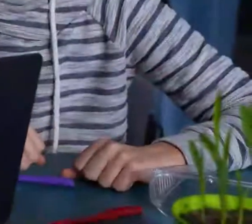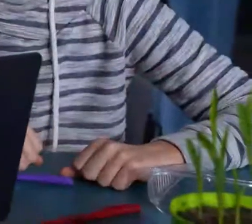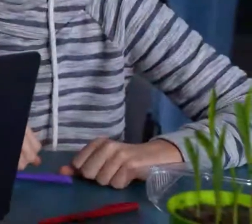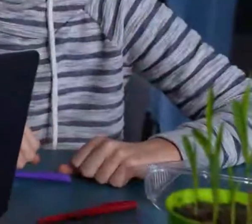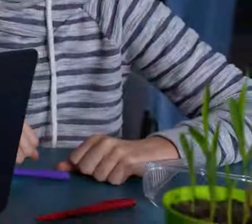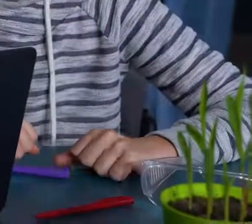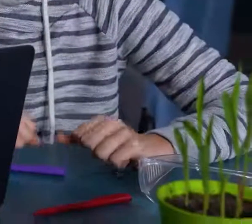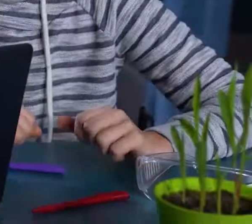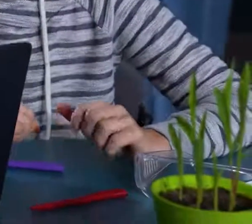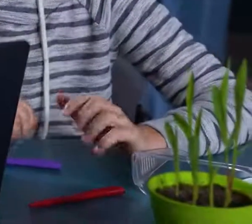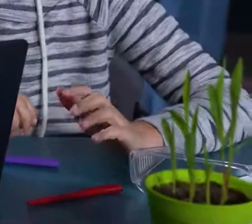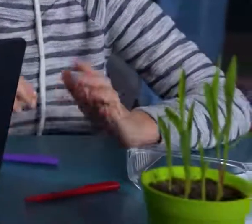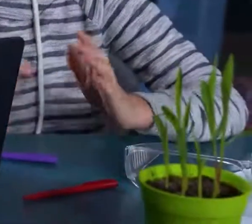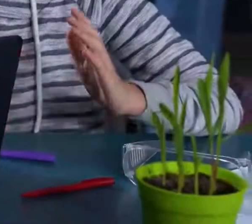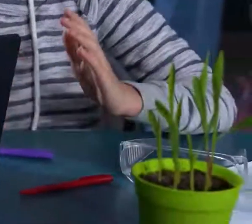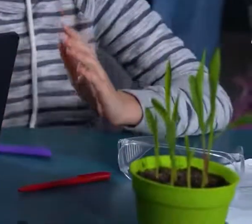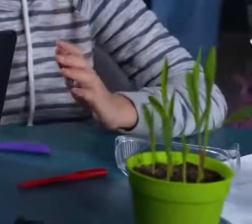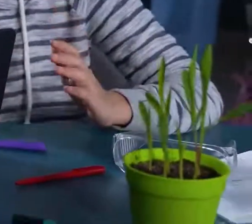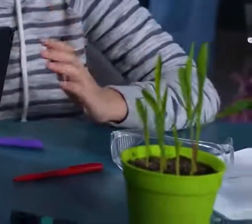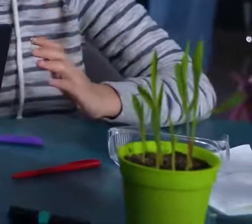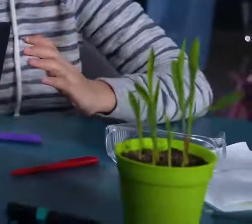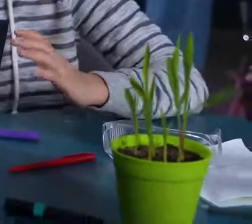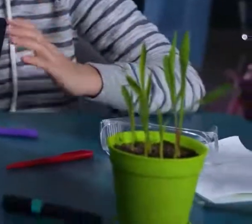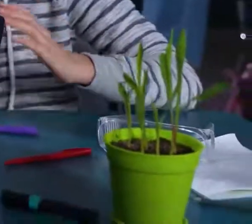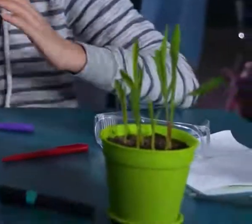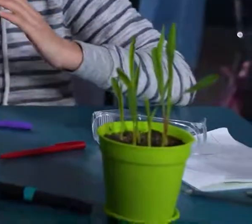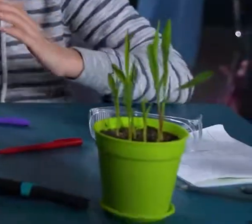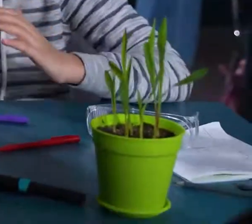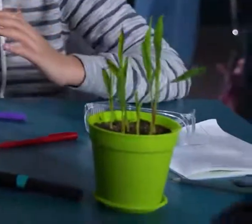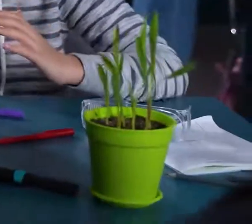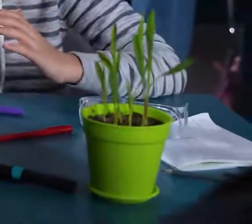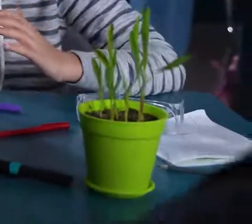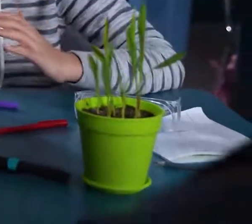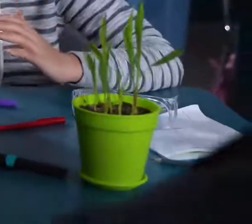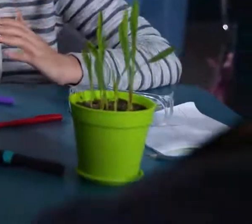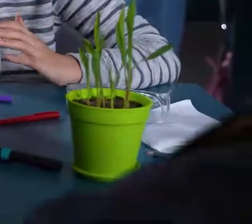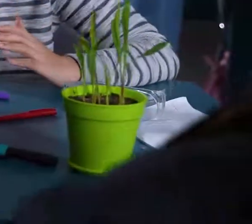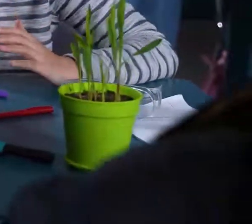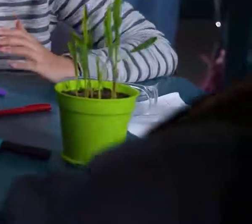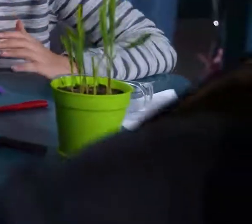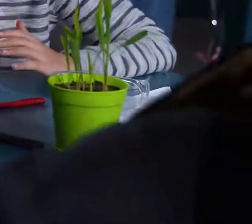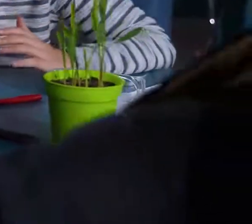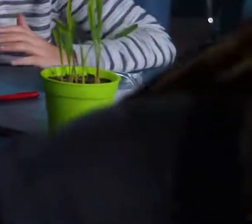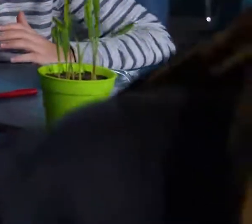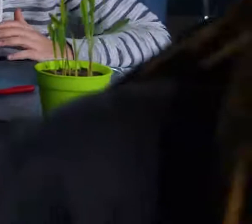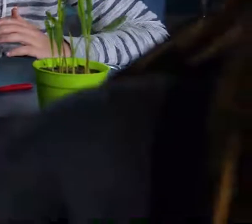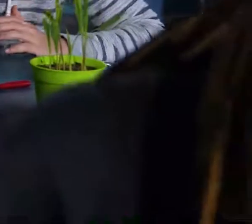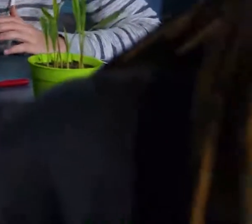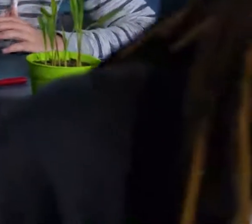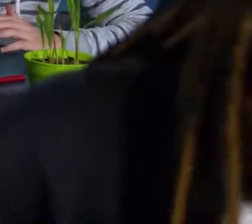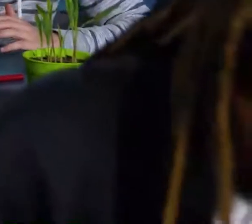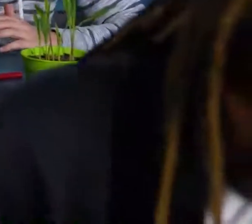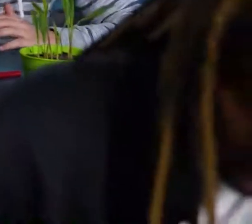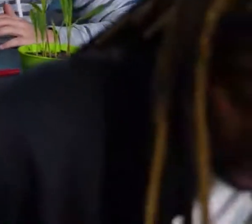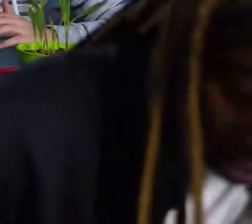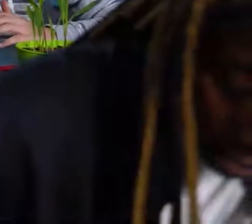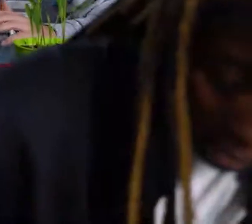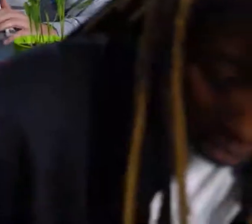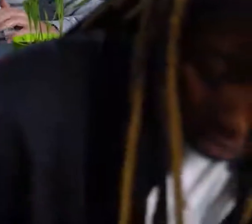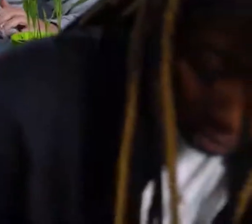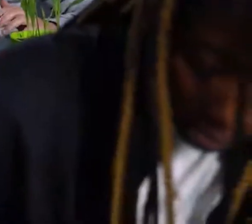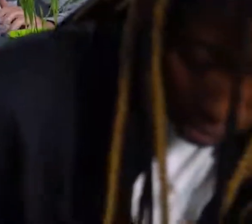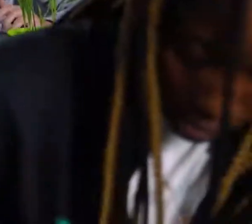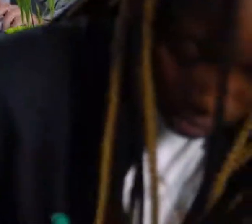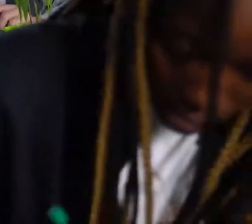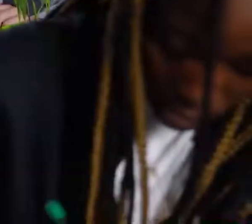aproximadamente 75 questões de educação física. Quais conhecimentos de educação física têm sido mais cobrados no